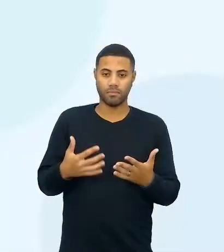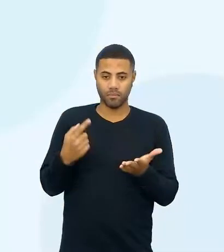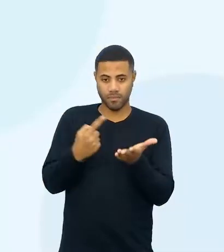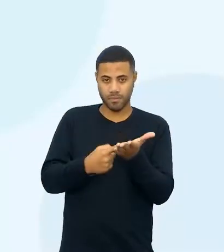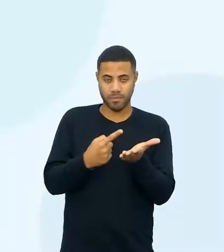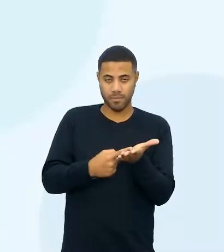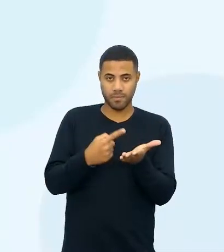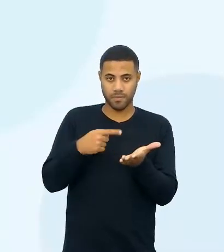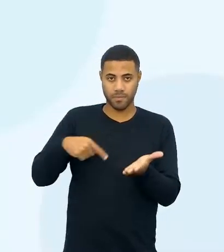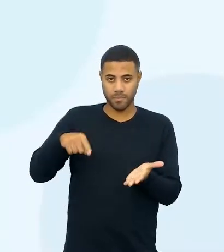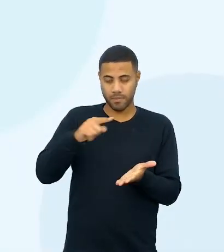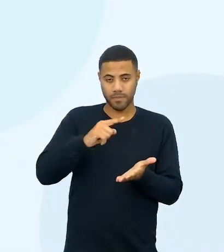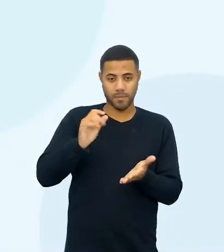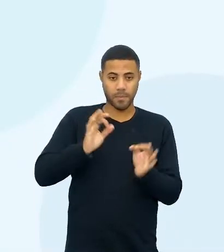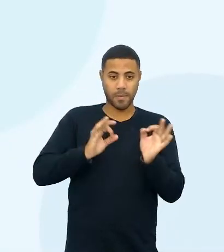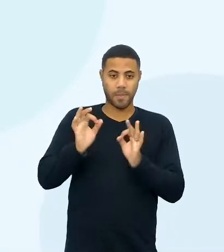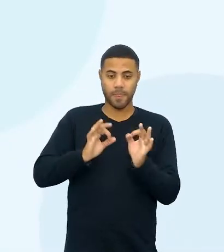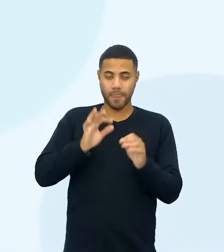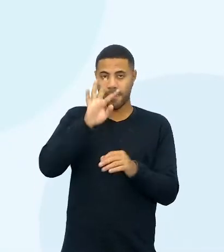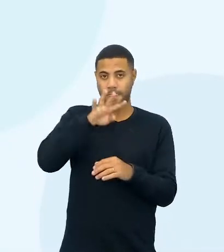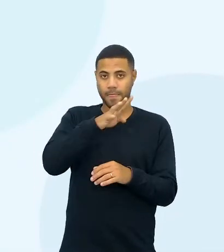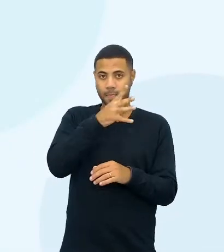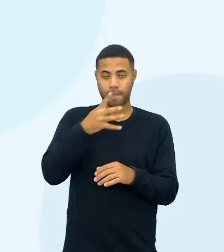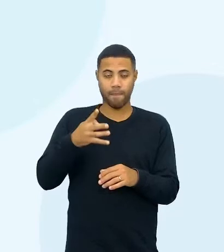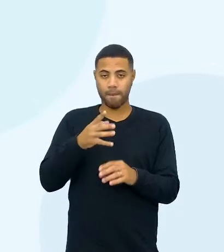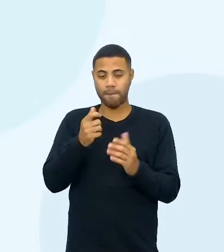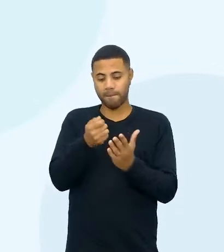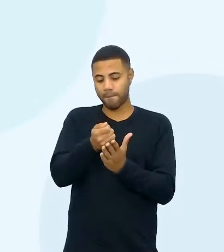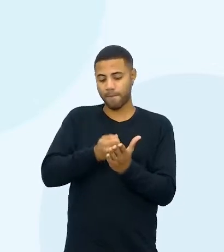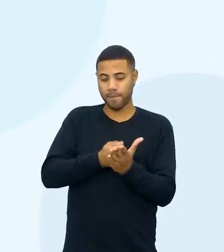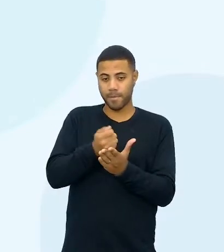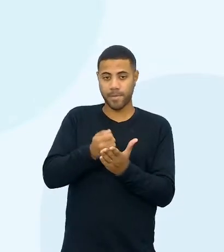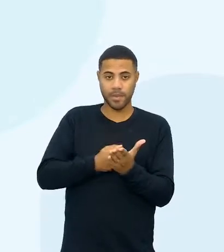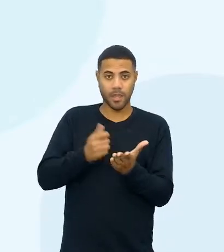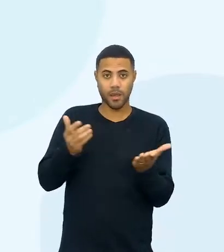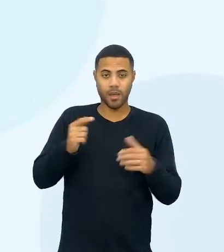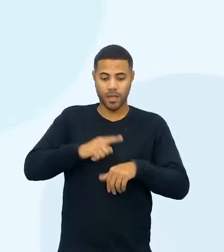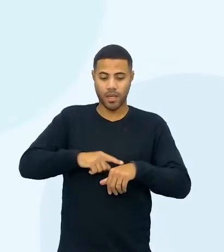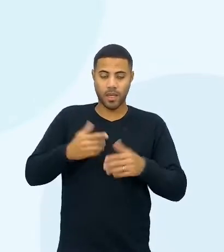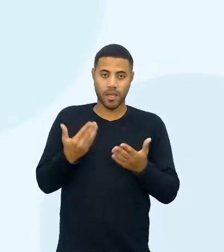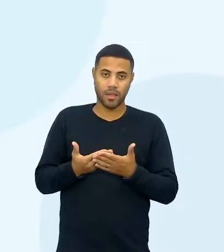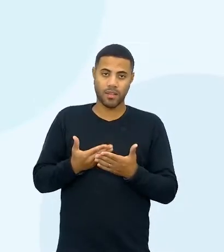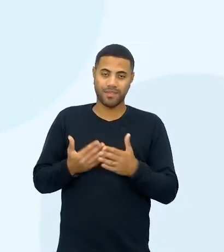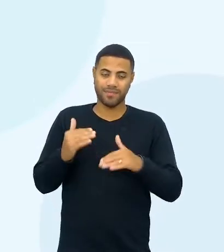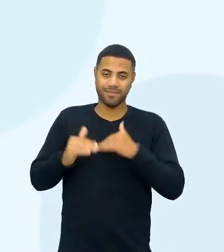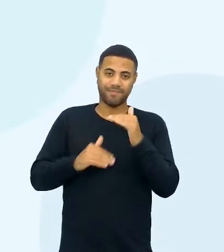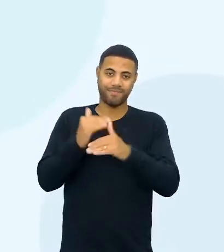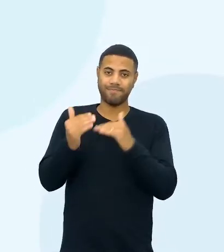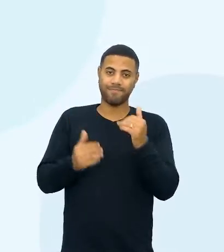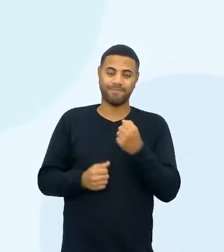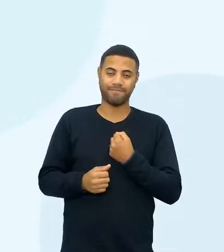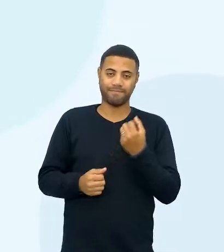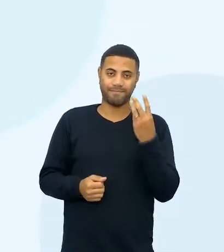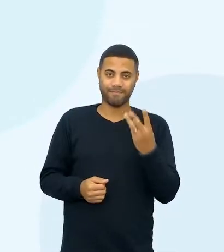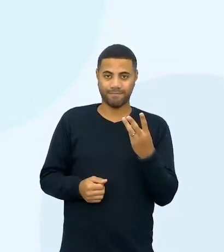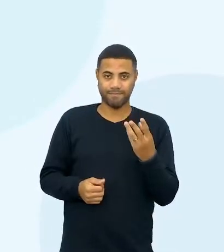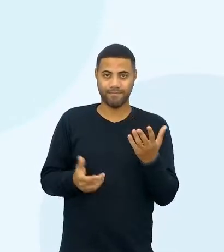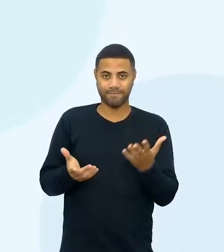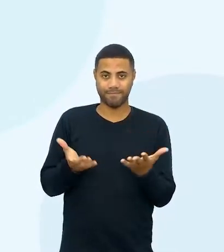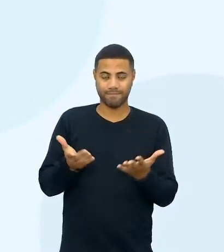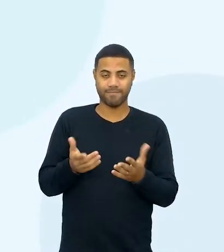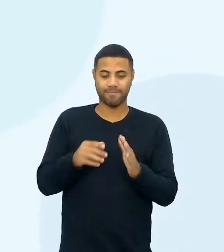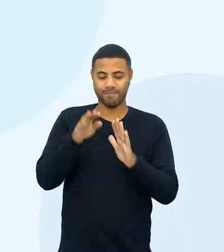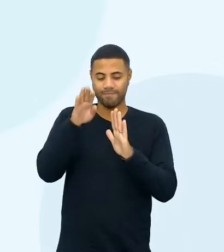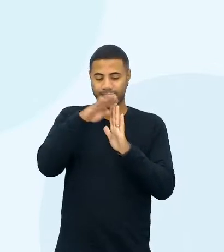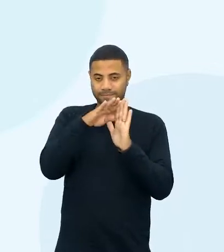você coloca e organiza aí seu material. Nossa aula de desenvolvimento 3. Então, com esse organograma aí, a gente se situa.